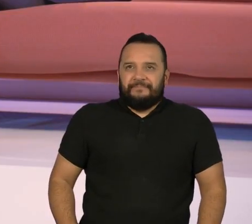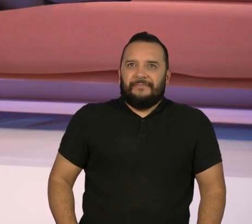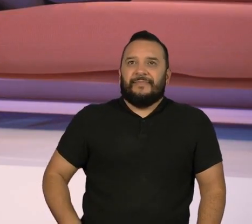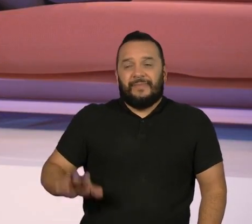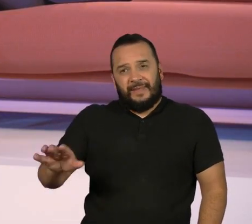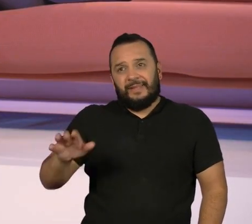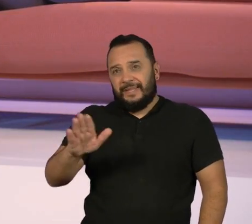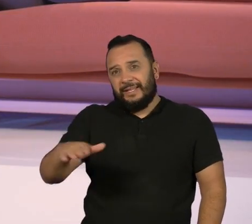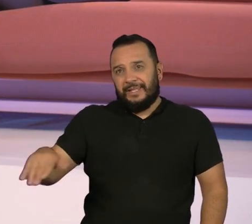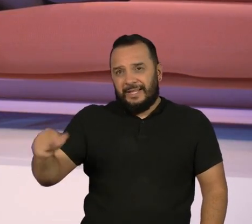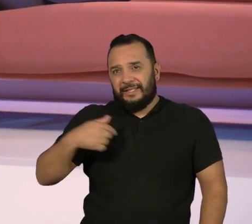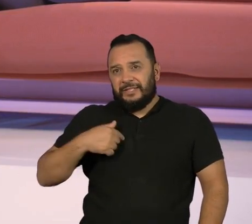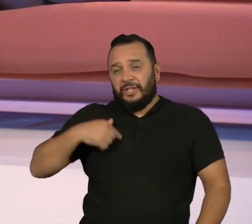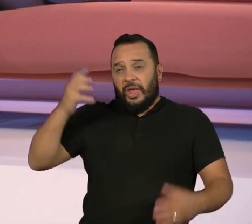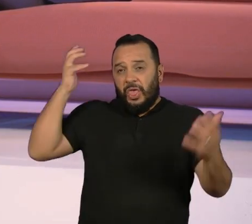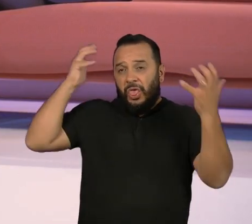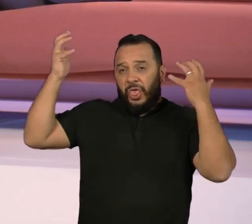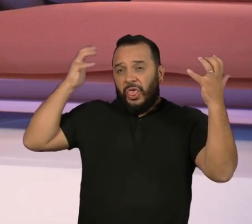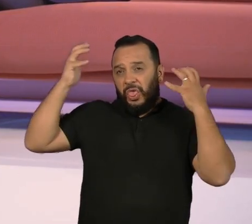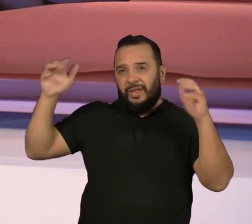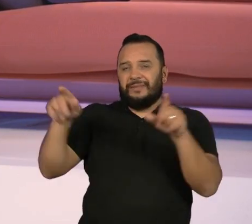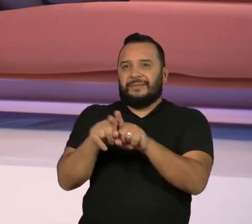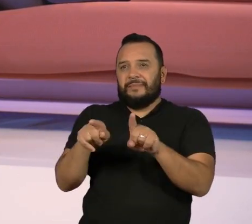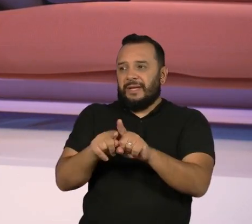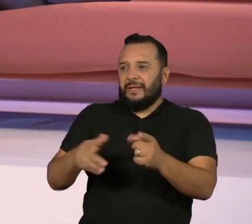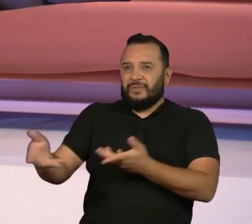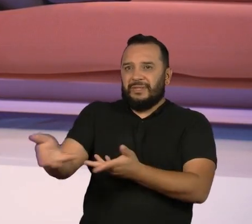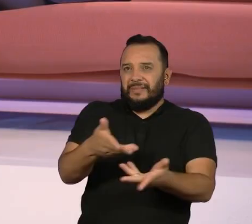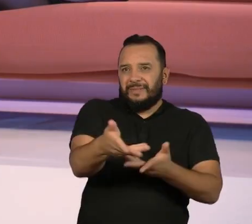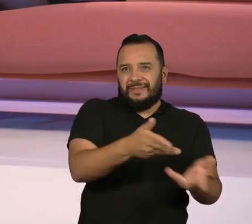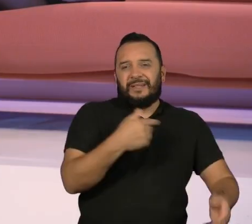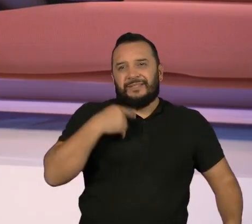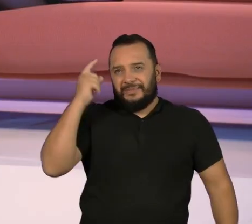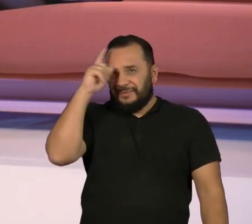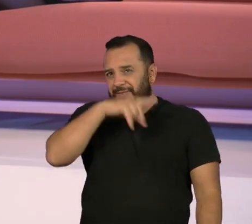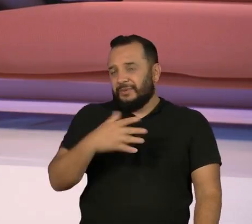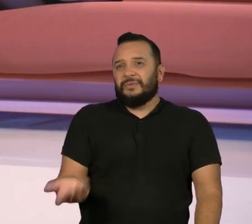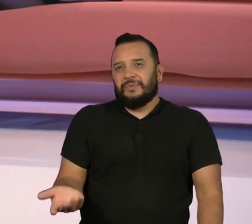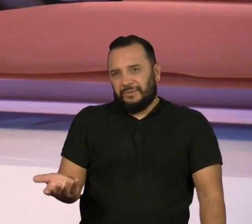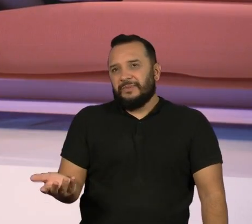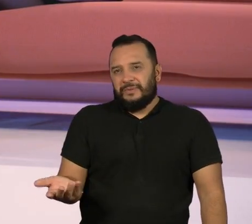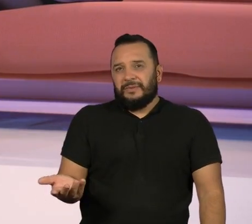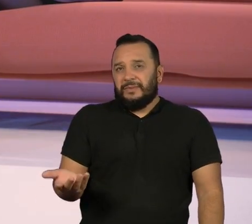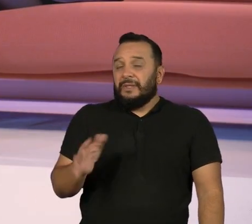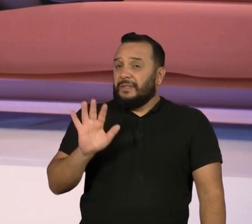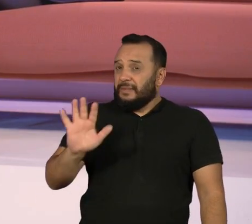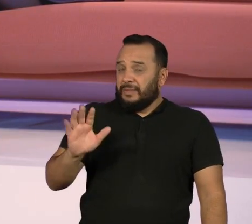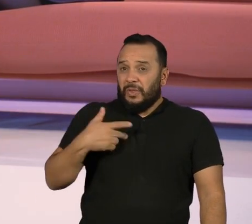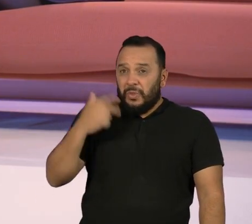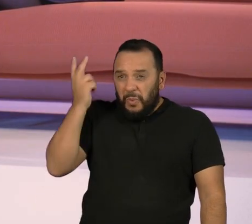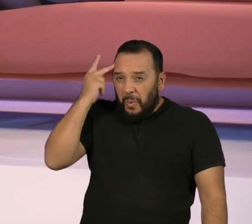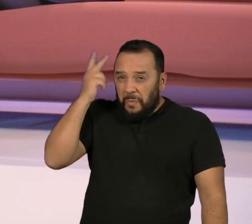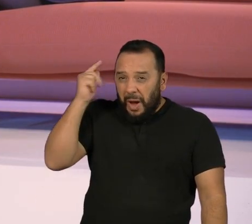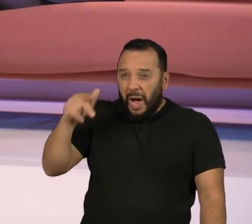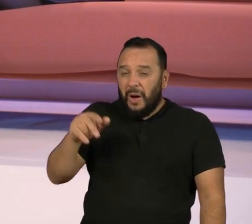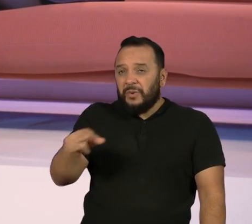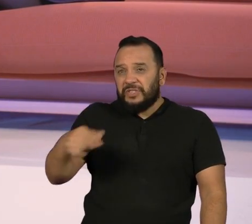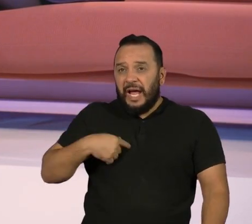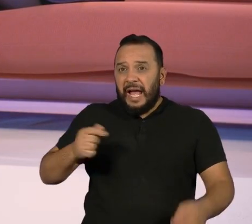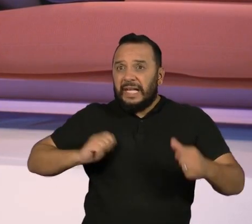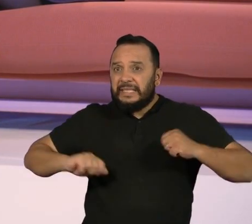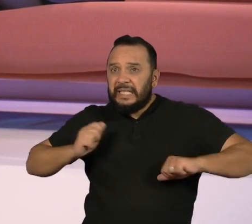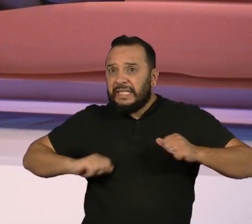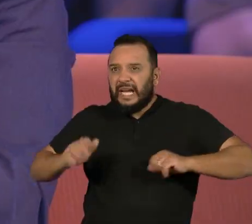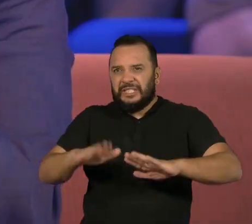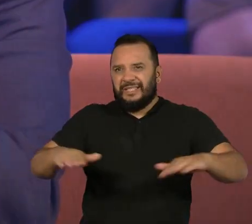nessa criança com a saúde mental, na sociabilidade. Não é normal, Chavita, a gente ver crise de